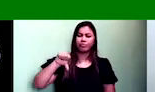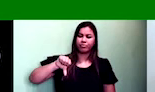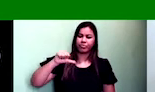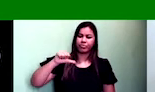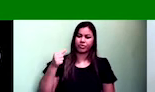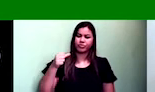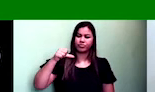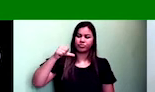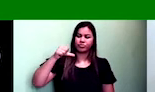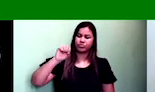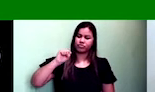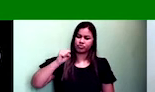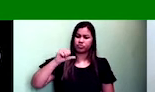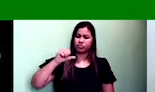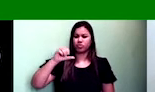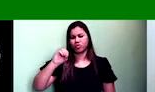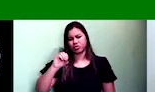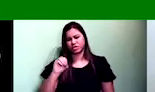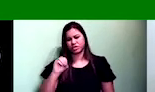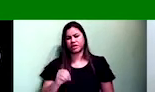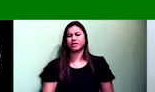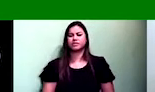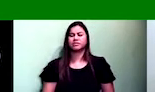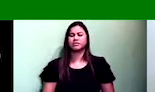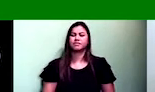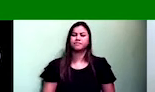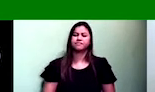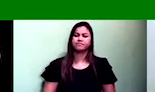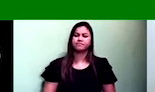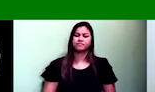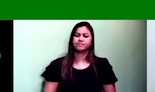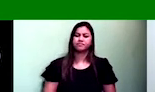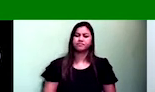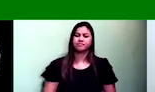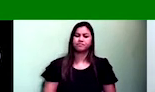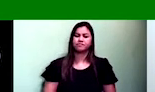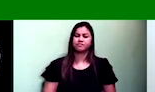o final dos anos 70, começo dos anos 80,